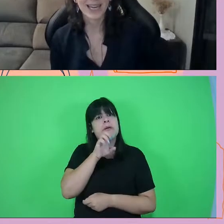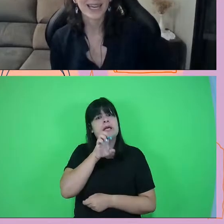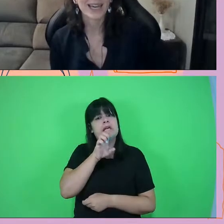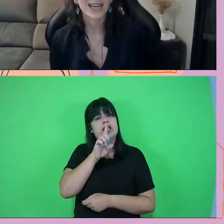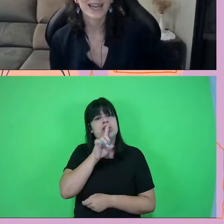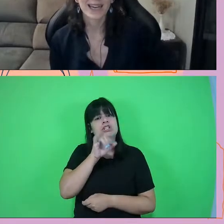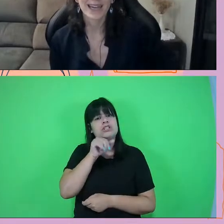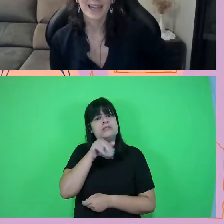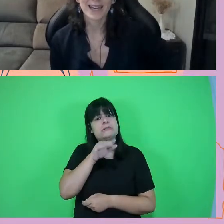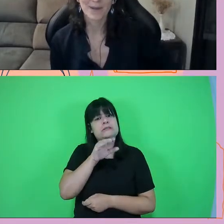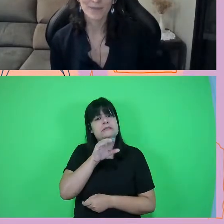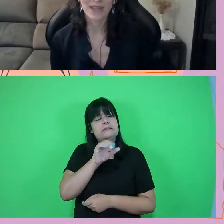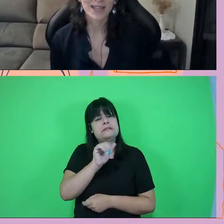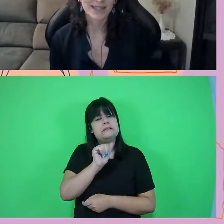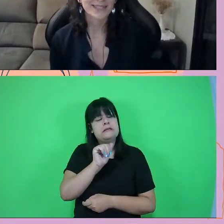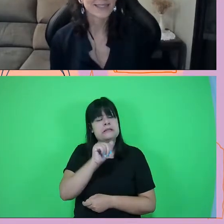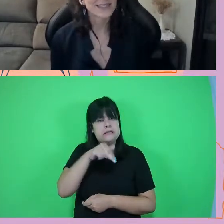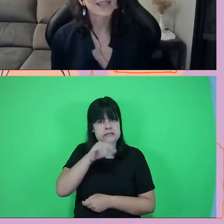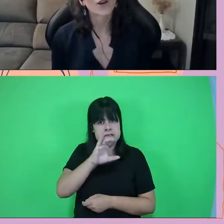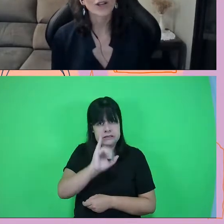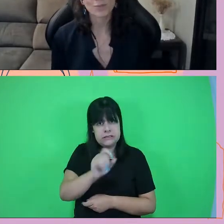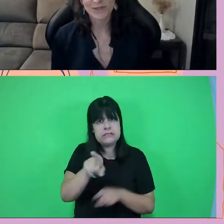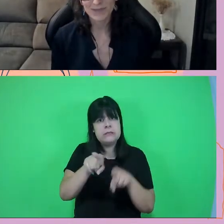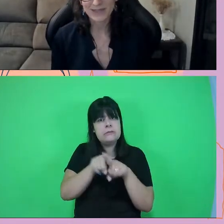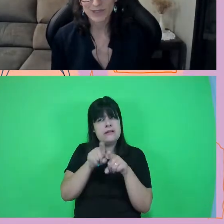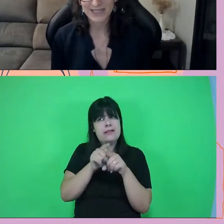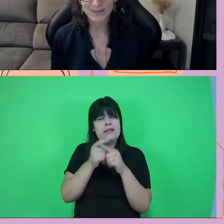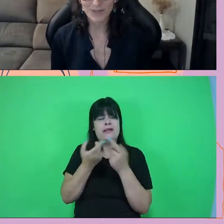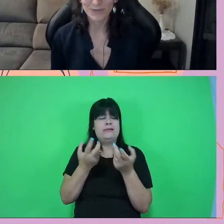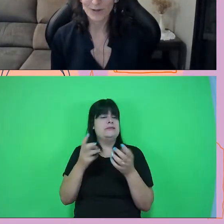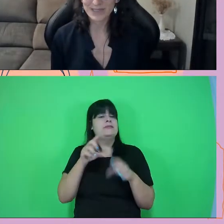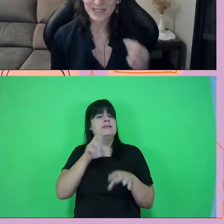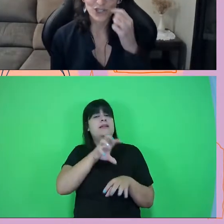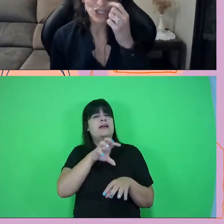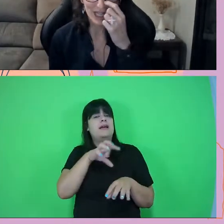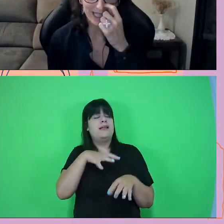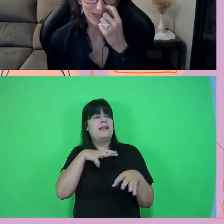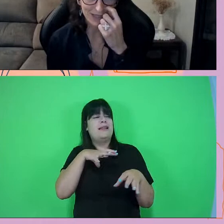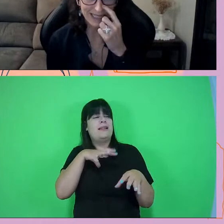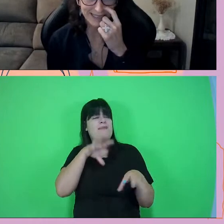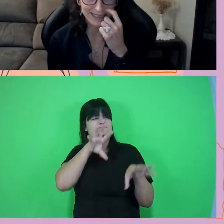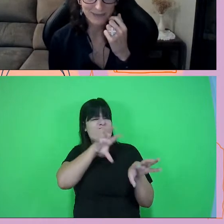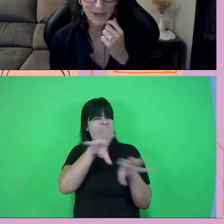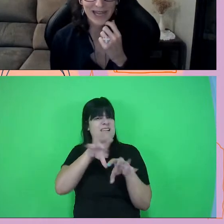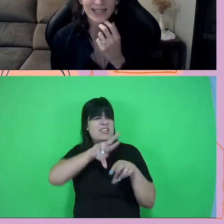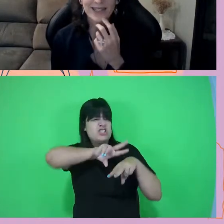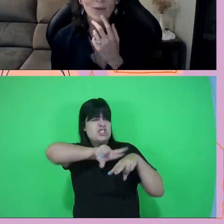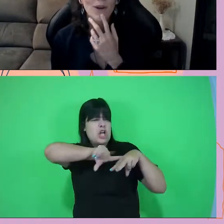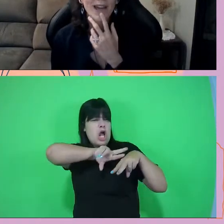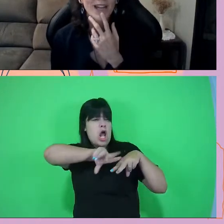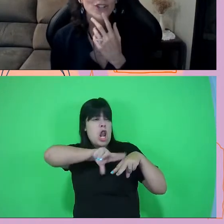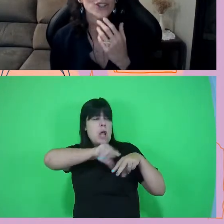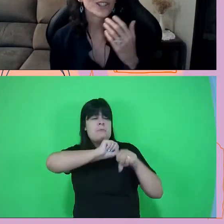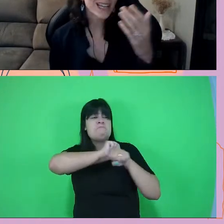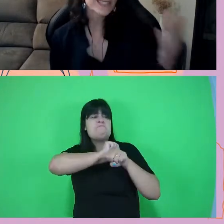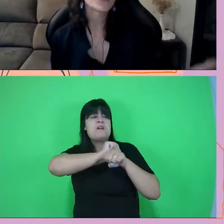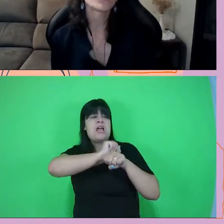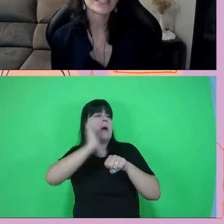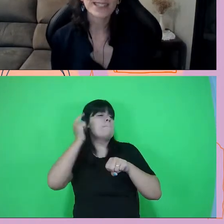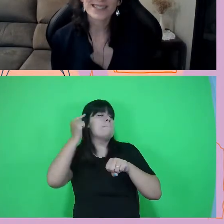né? Que é desses estereótipos mesmo e dessa performance de gênero, né? Que se espera, então,